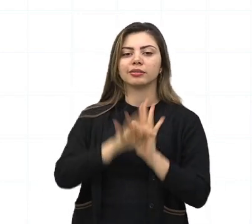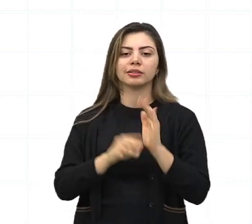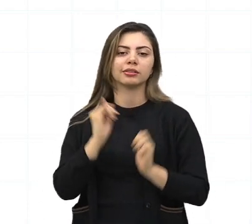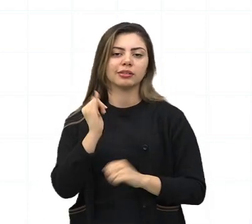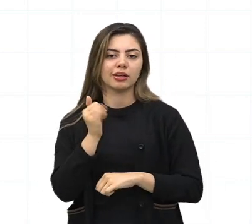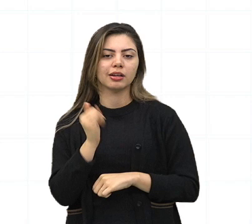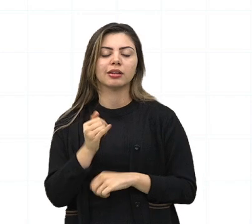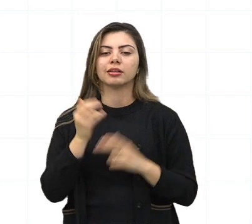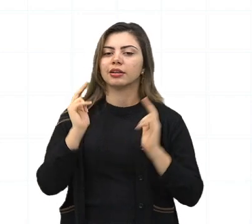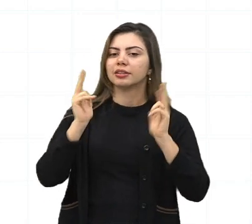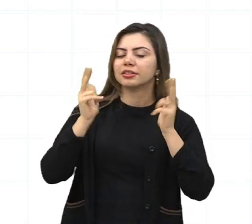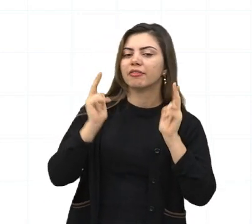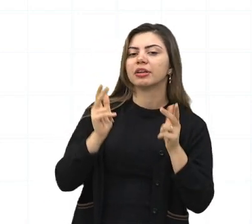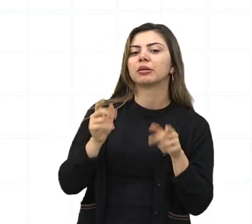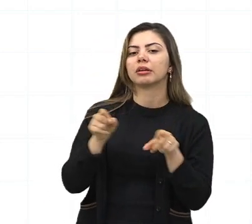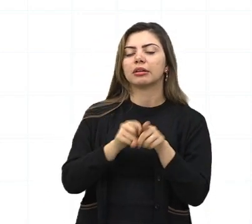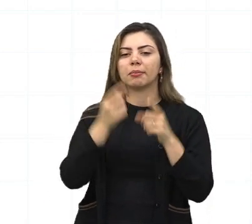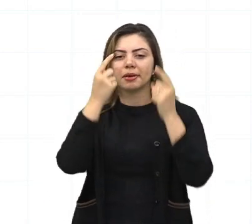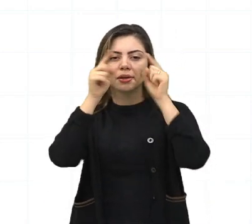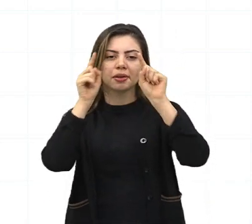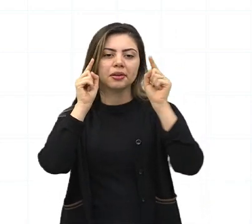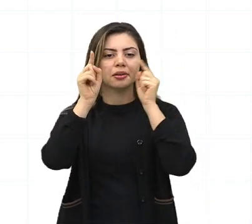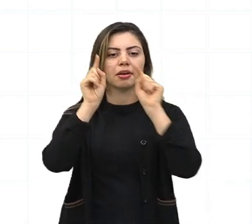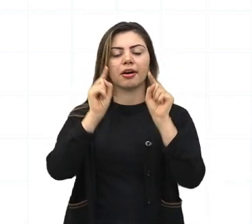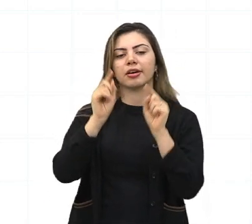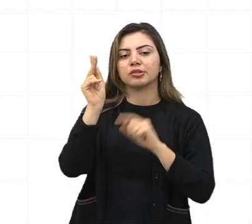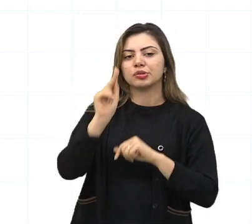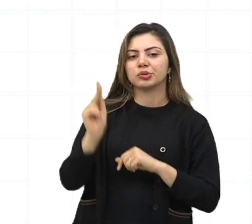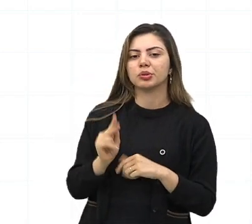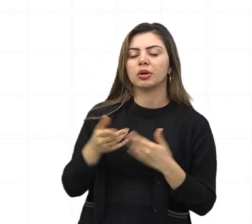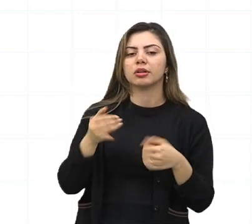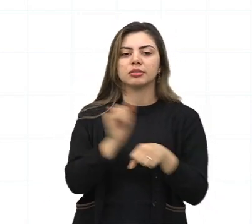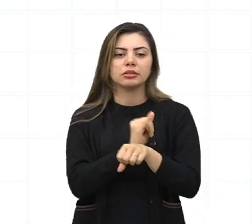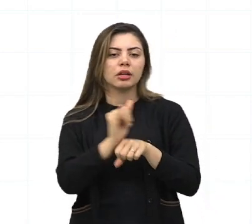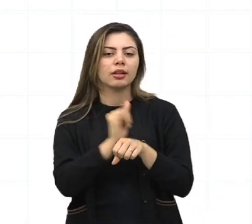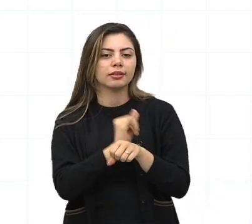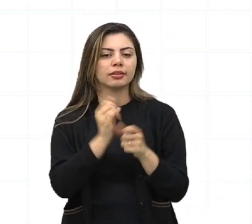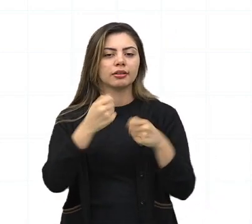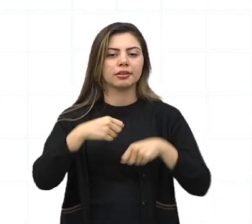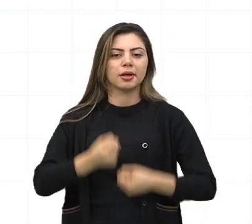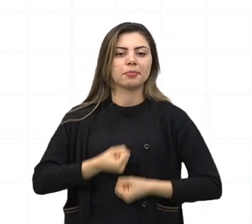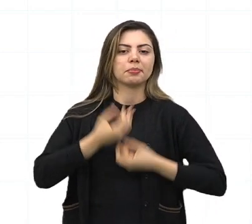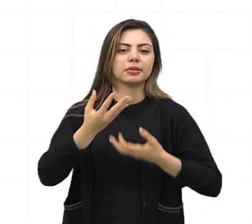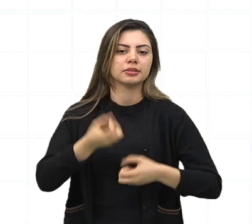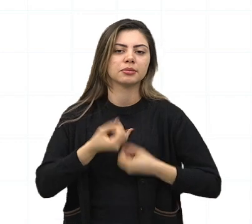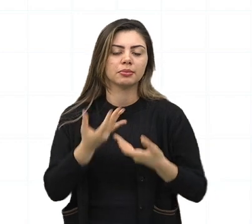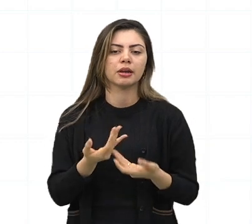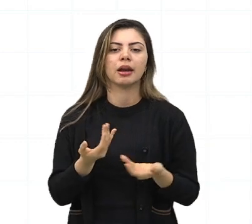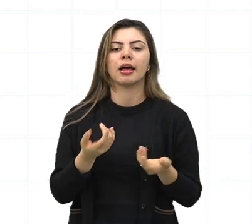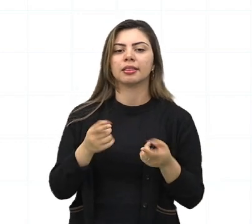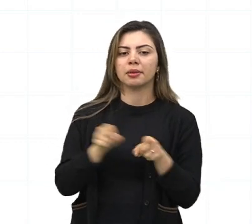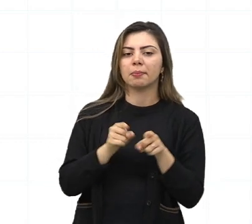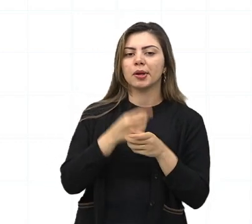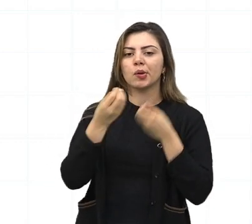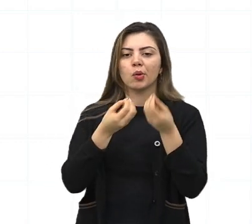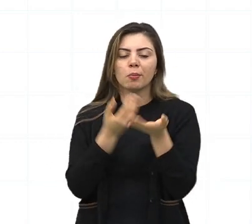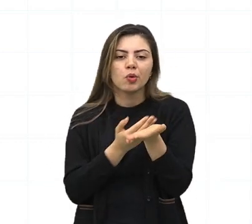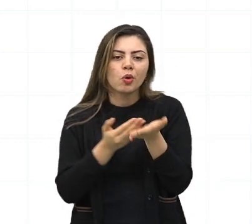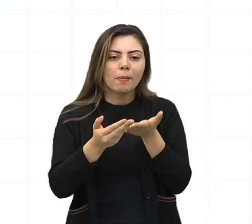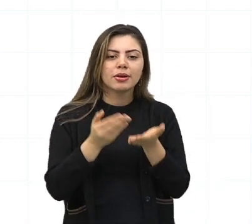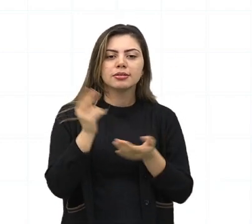de aventura e ficção, recursos expressivos, modos de iniciar